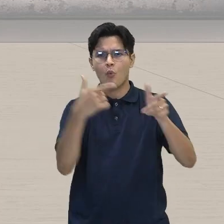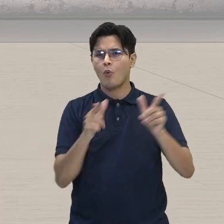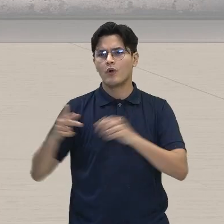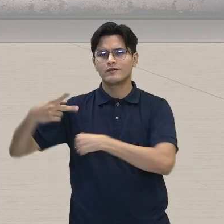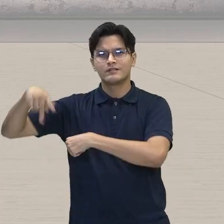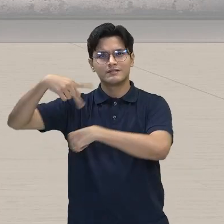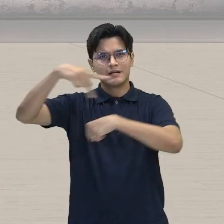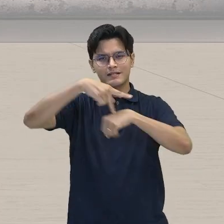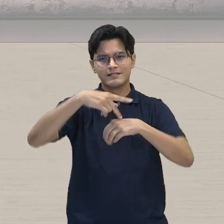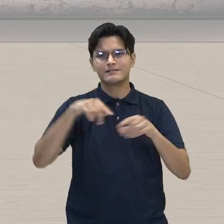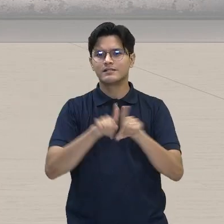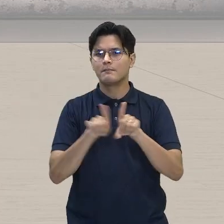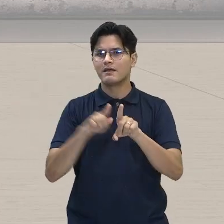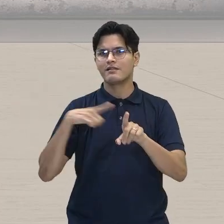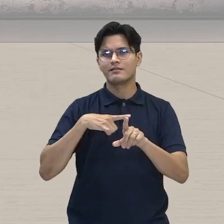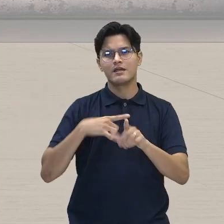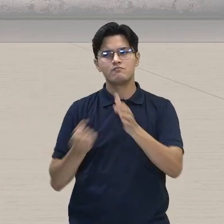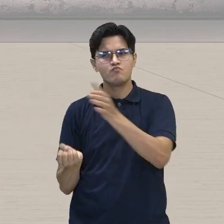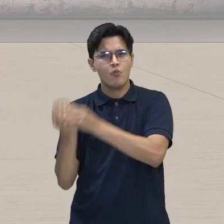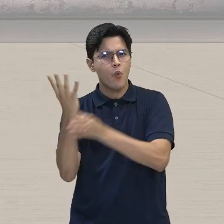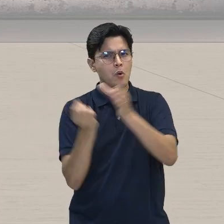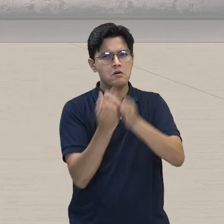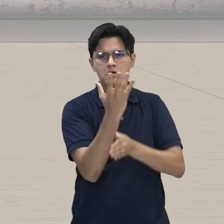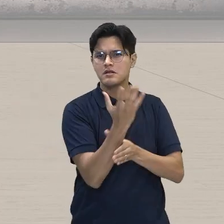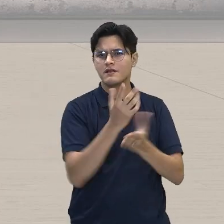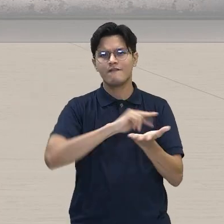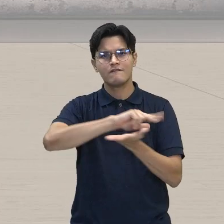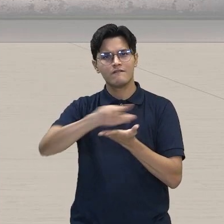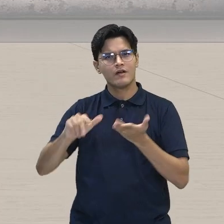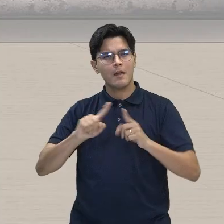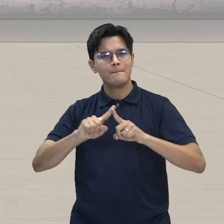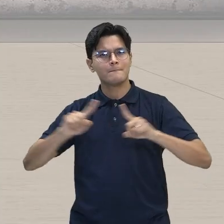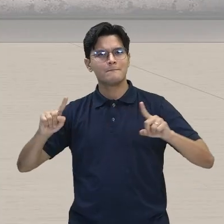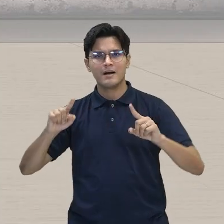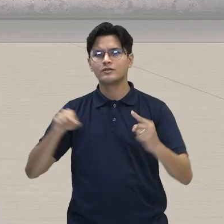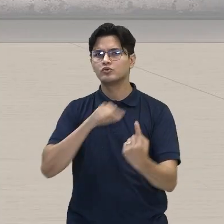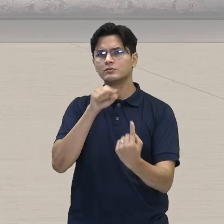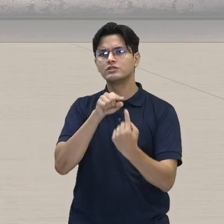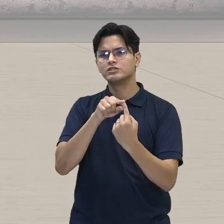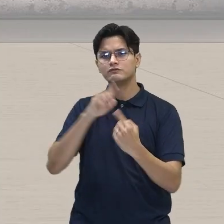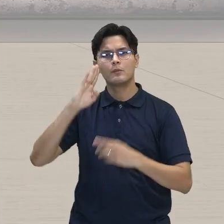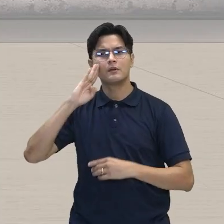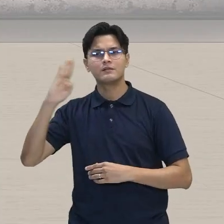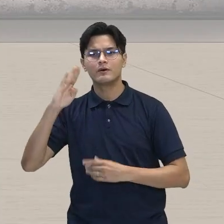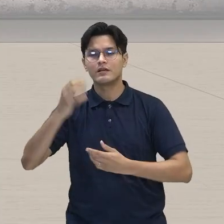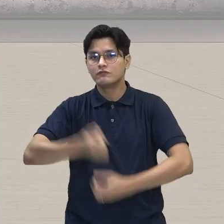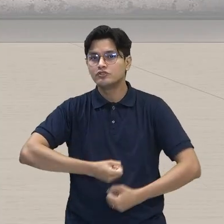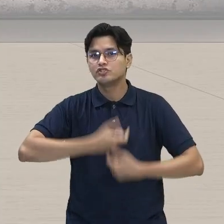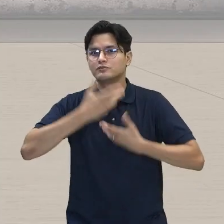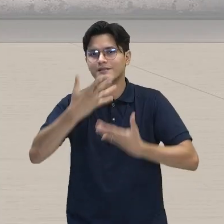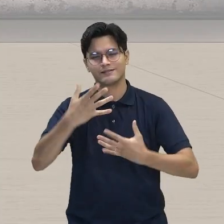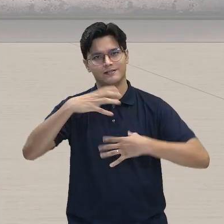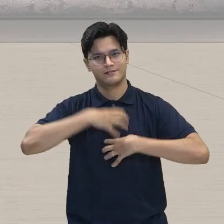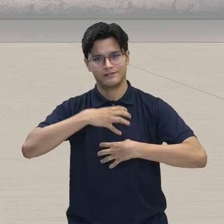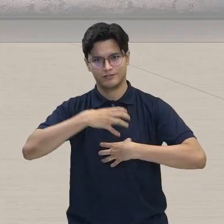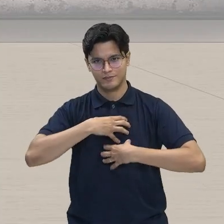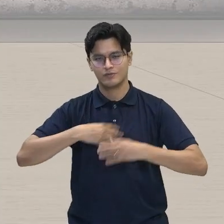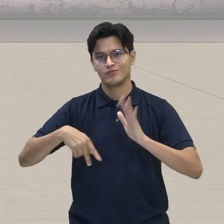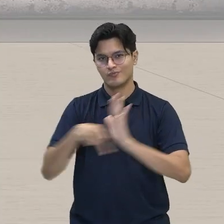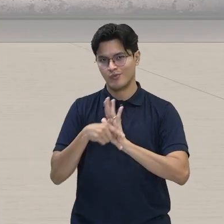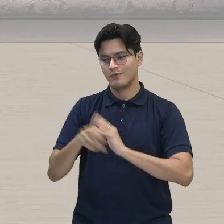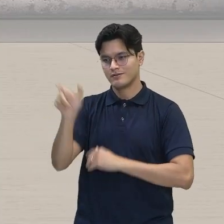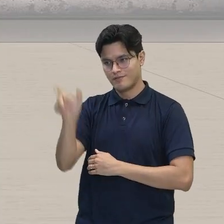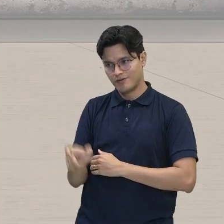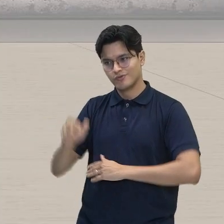outras origens, mas que no final de tudo querem expressar os sentimentos do dançarino, e os